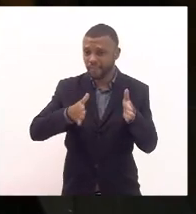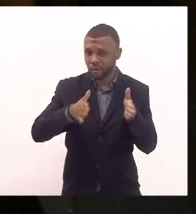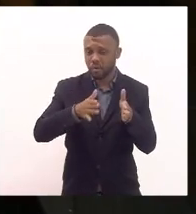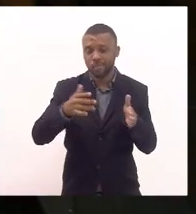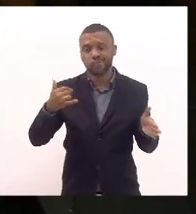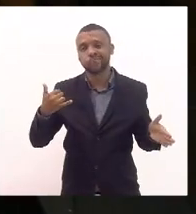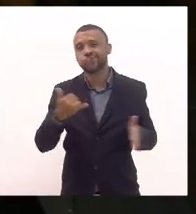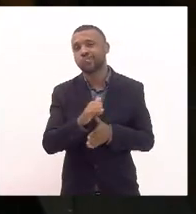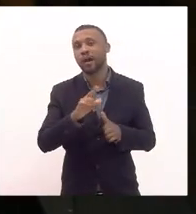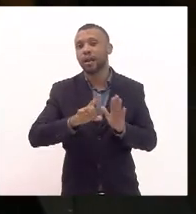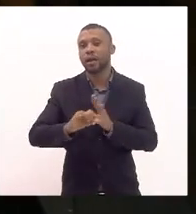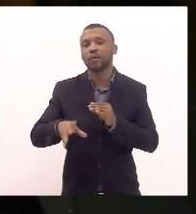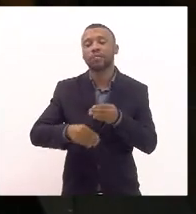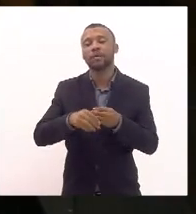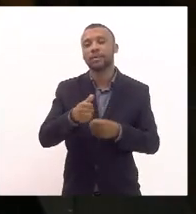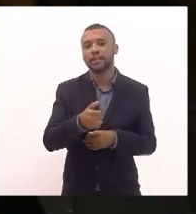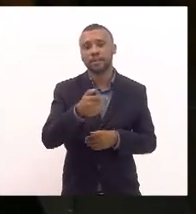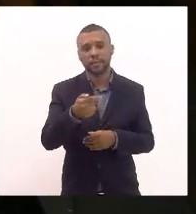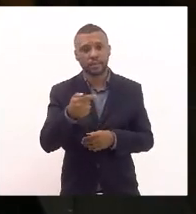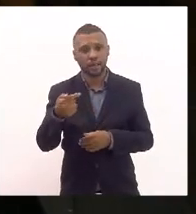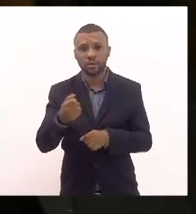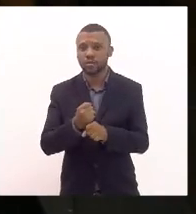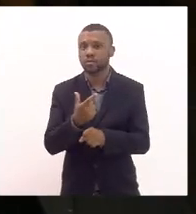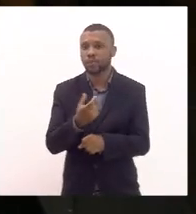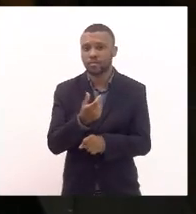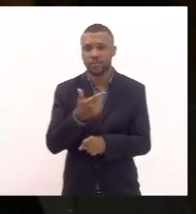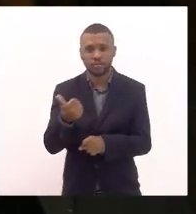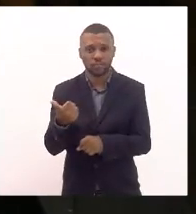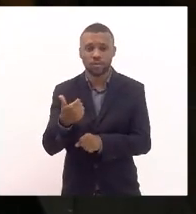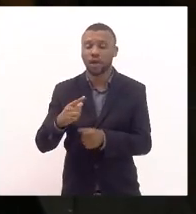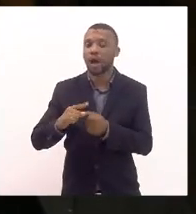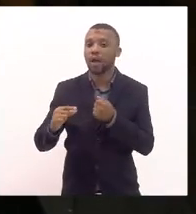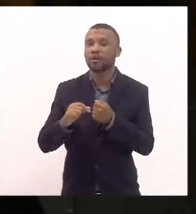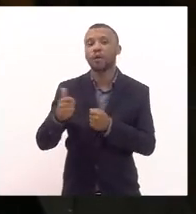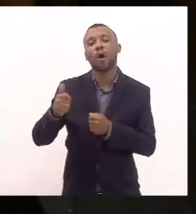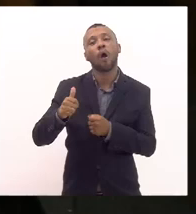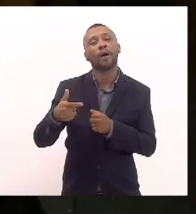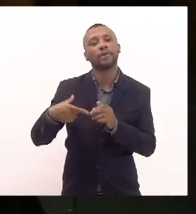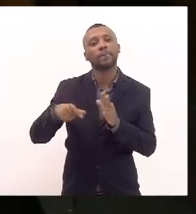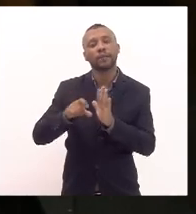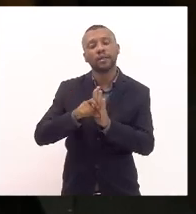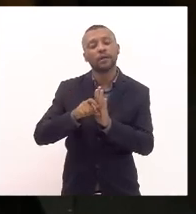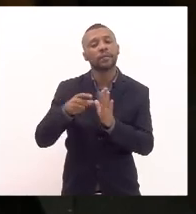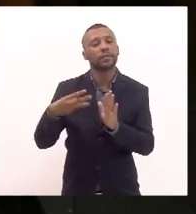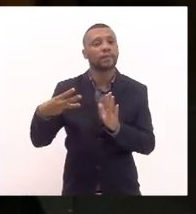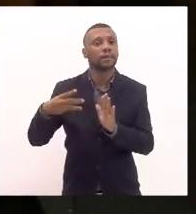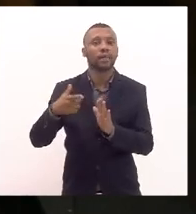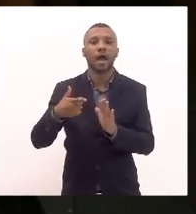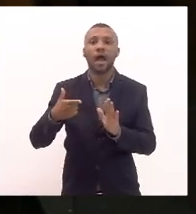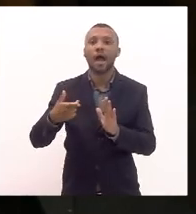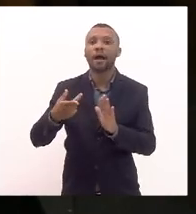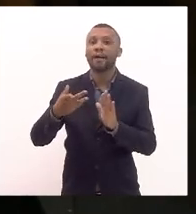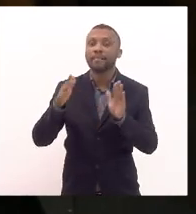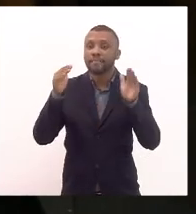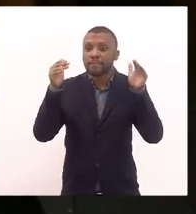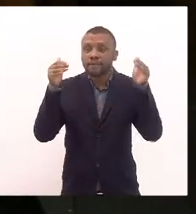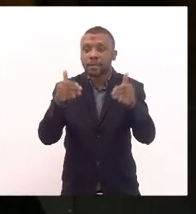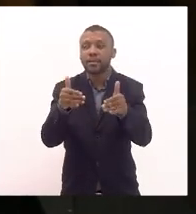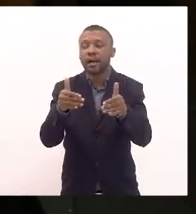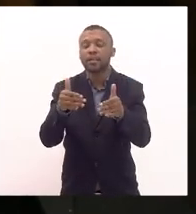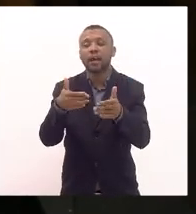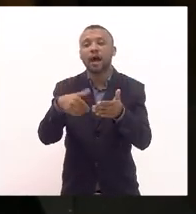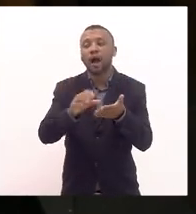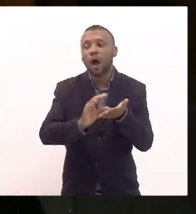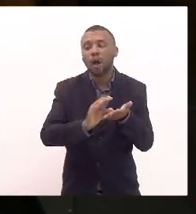passado a lei complementar 177 2028 artigo 11 para esquecer afirma que é vedada a alocação orçamentária dos valores